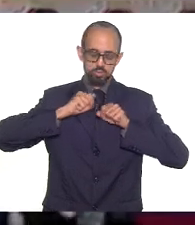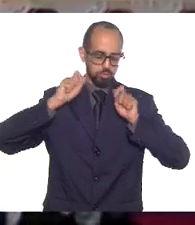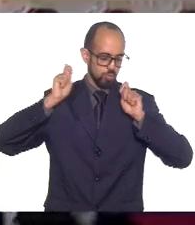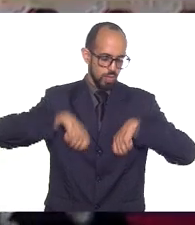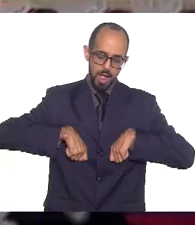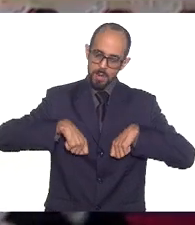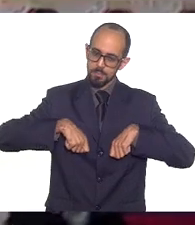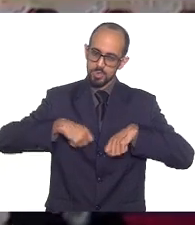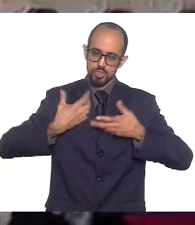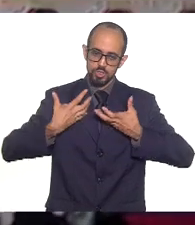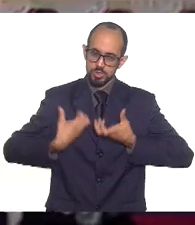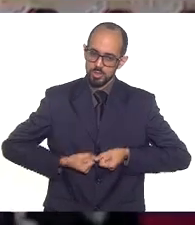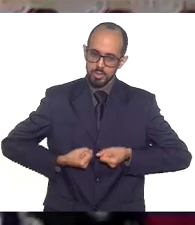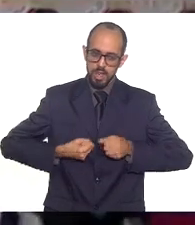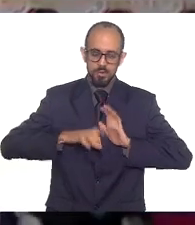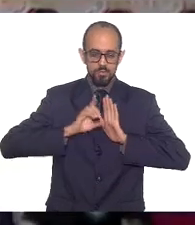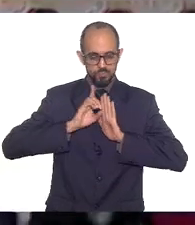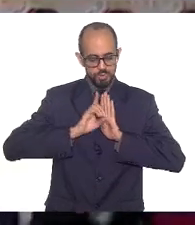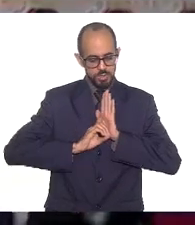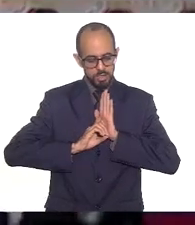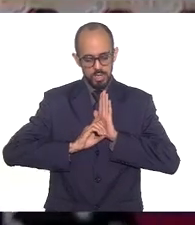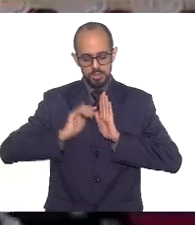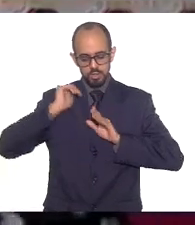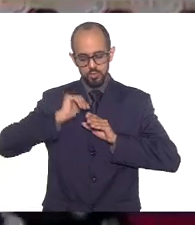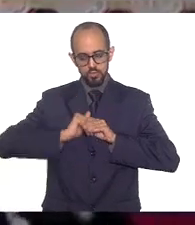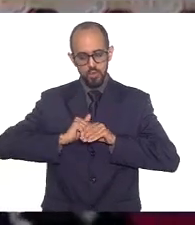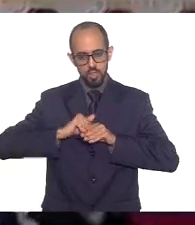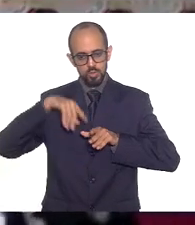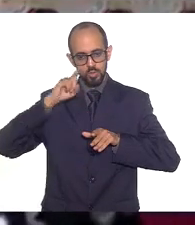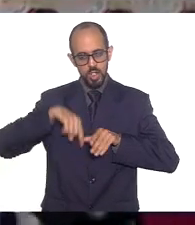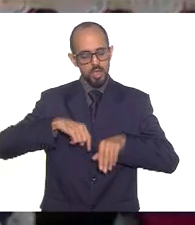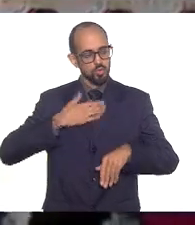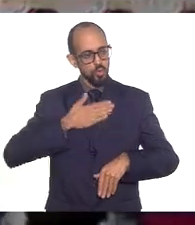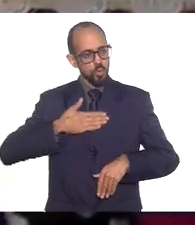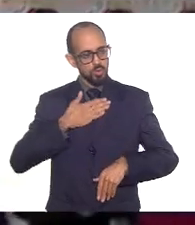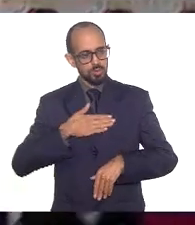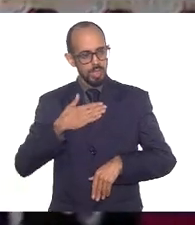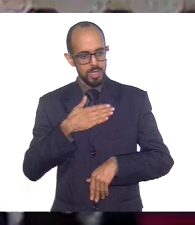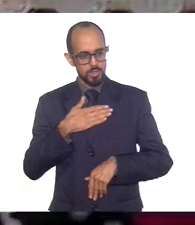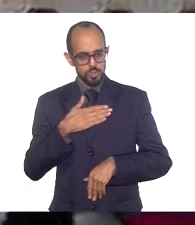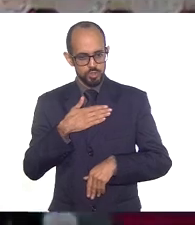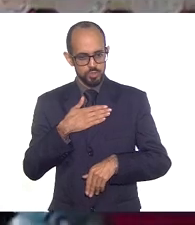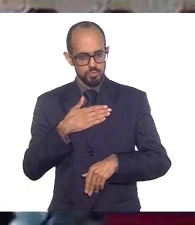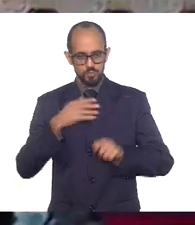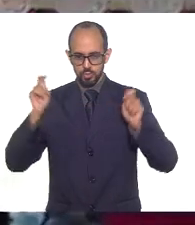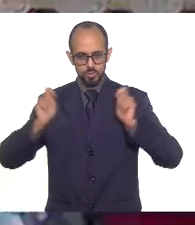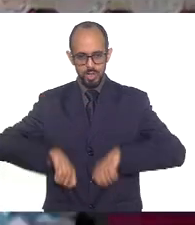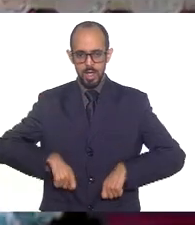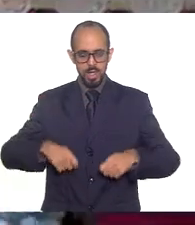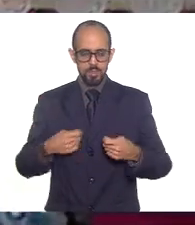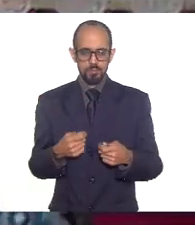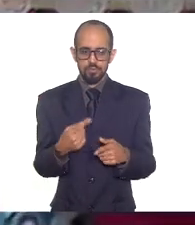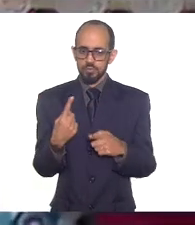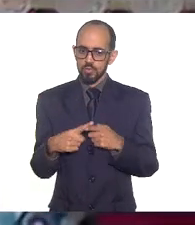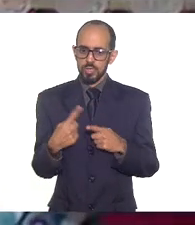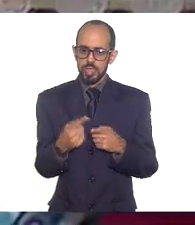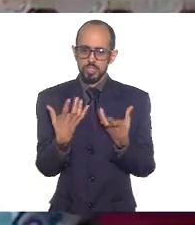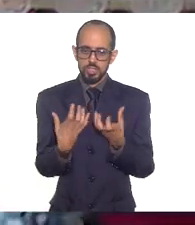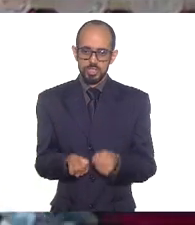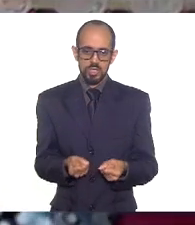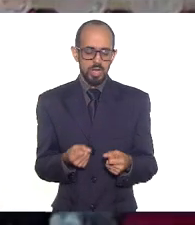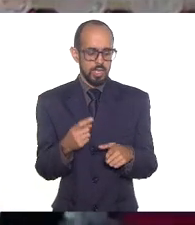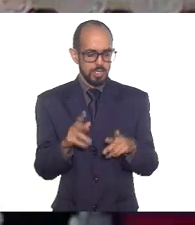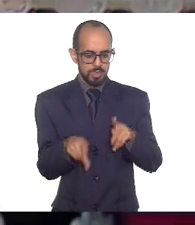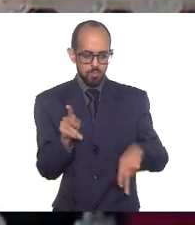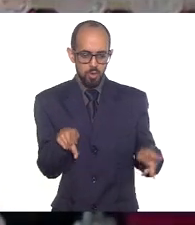caminho profissional da minha declaração de voto muito contente por essa provação a inadmissível que as condições que essa população